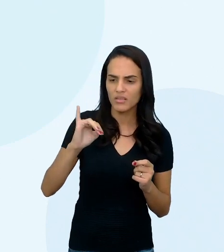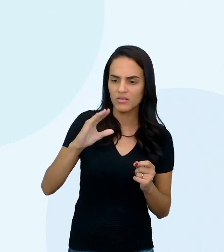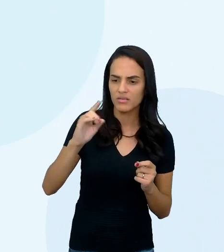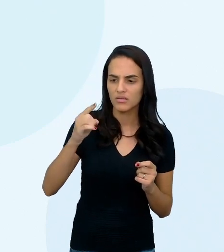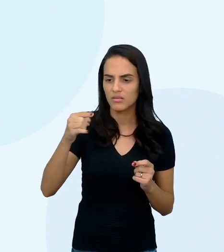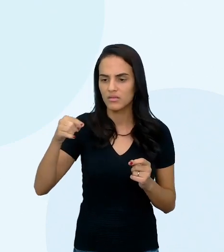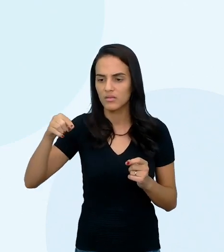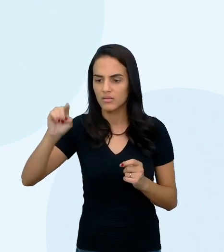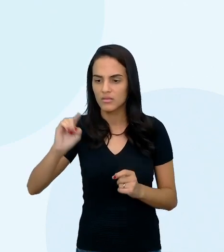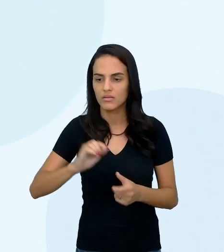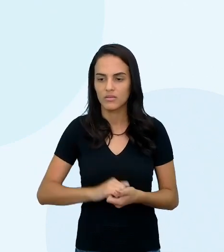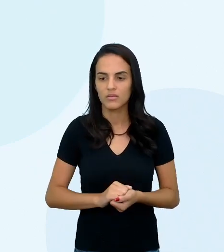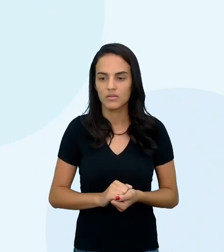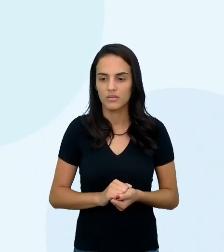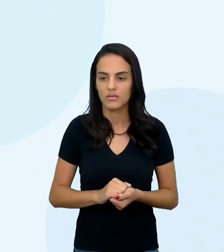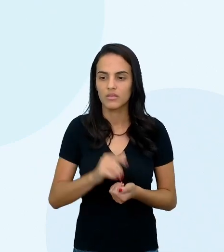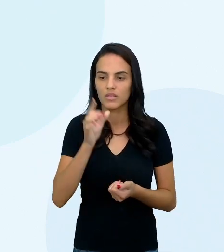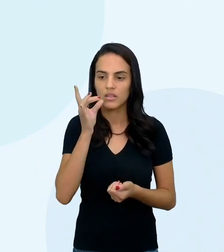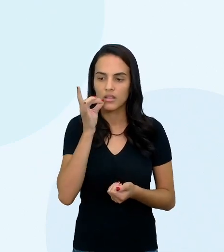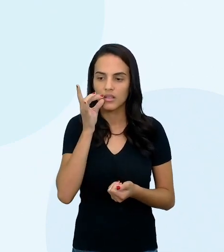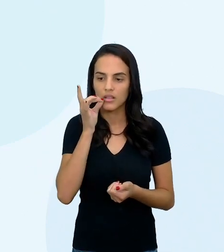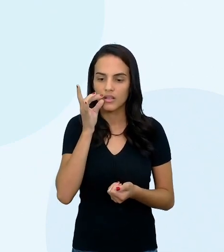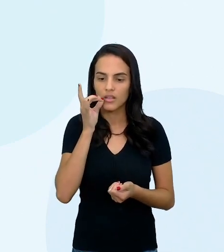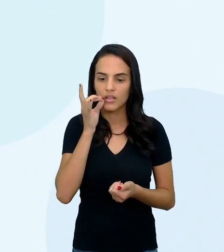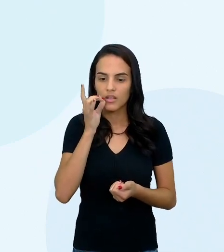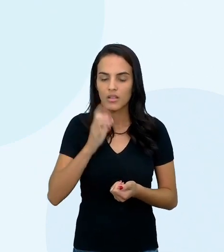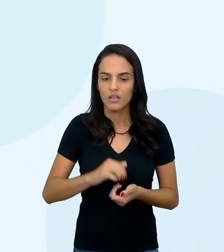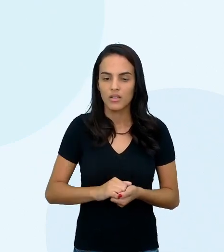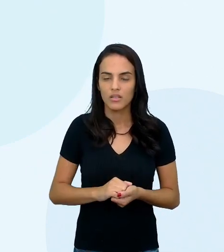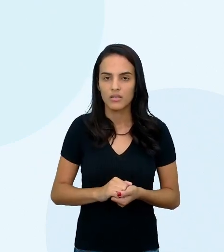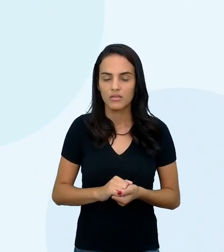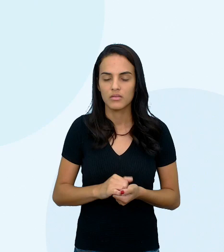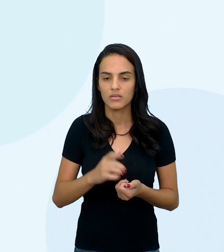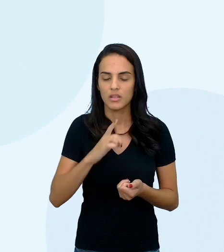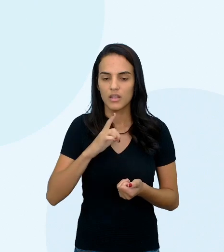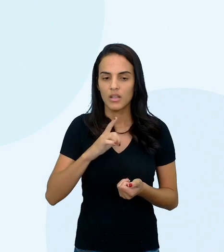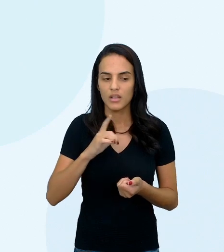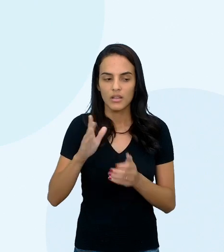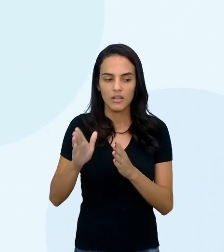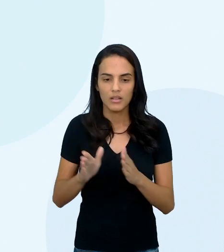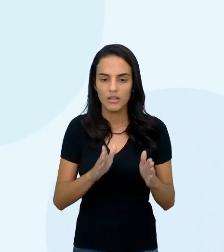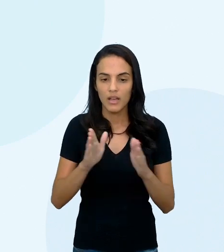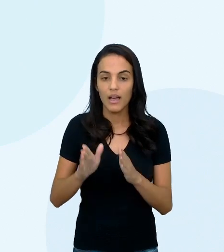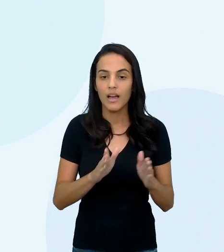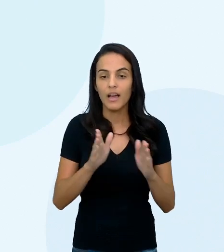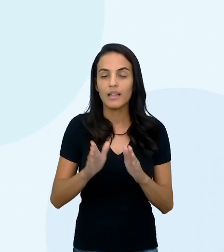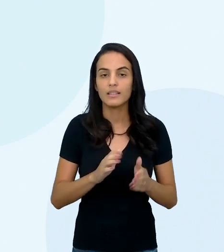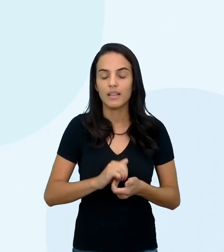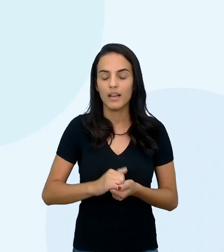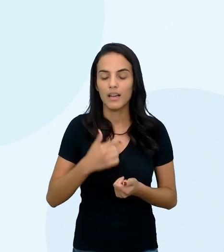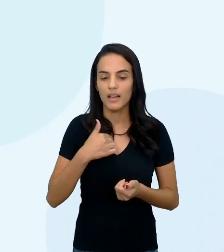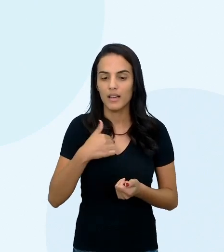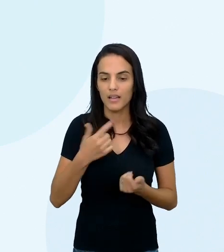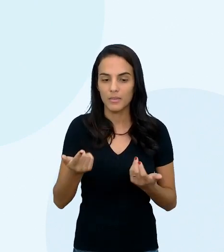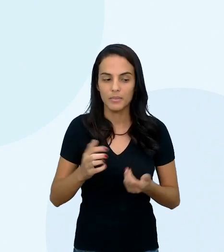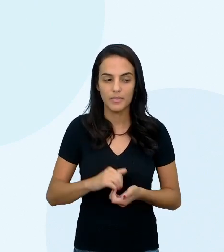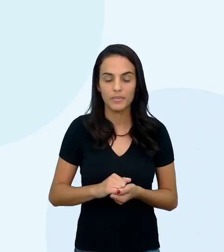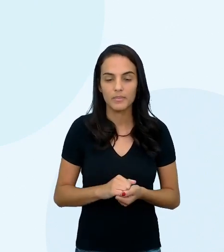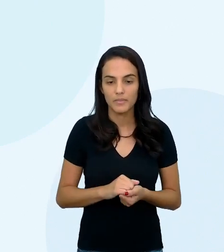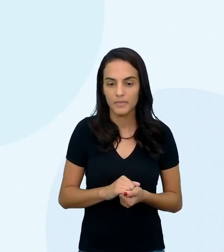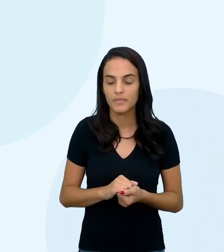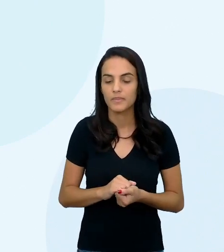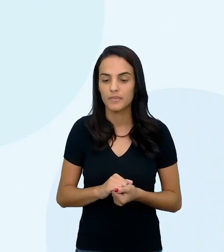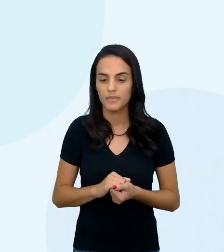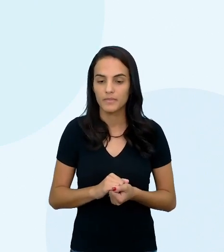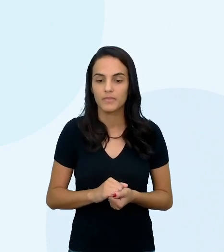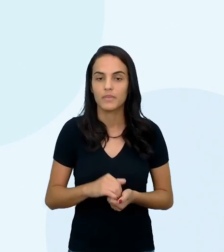a língua, ela vai auxiliar, né, nesse processo aí de deglutição, onde então ela vai